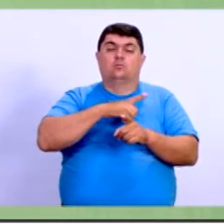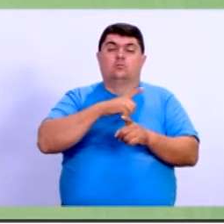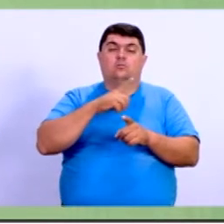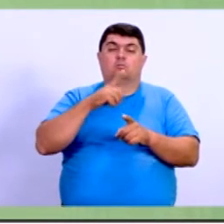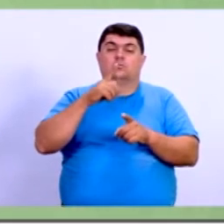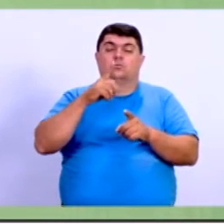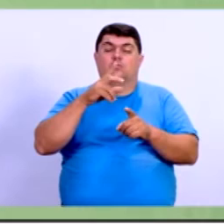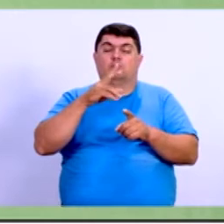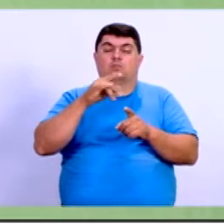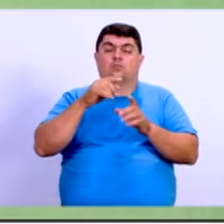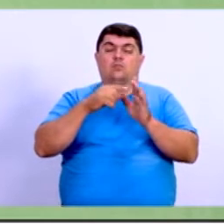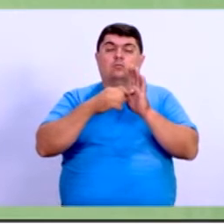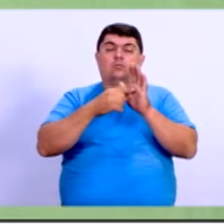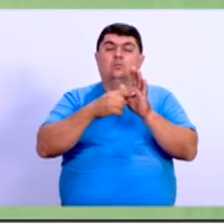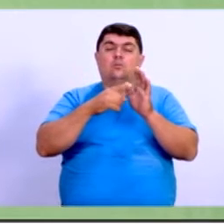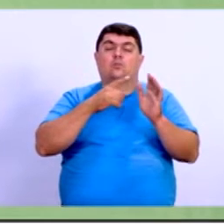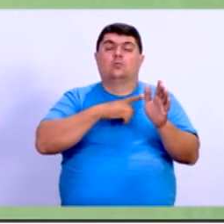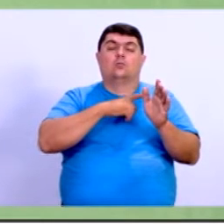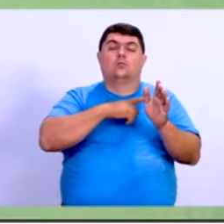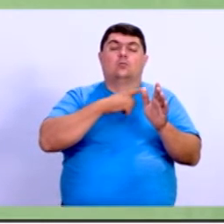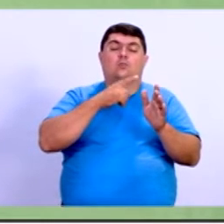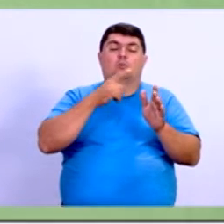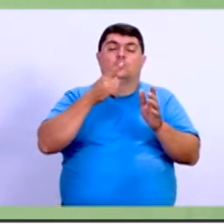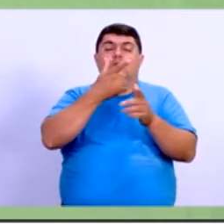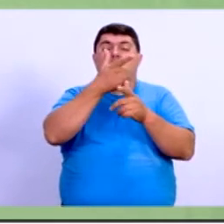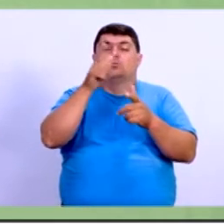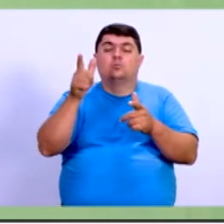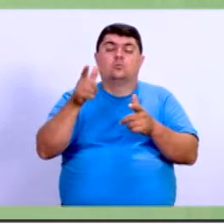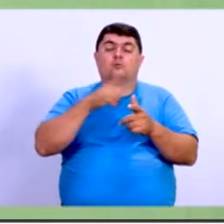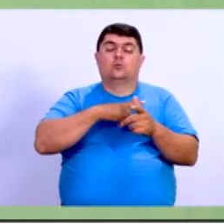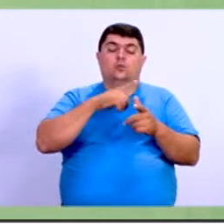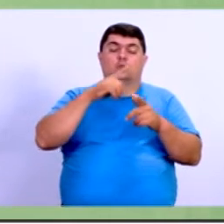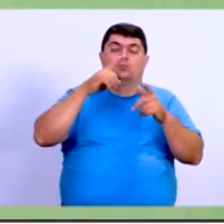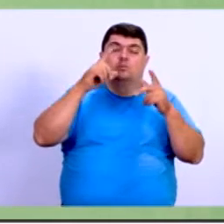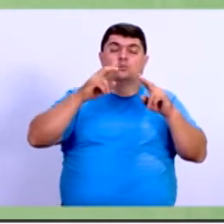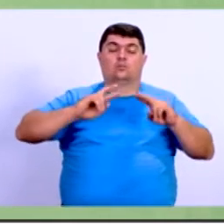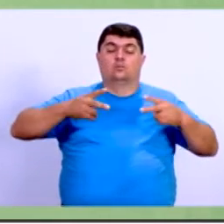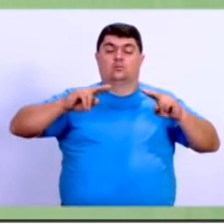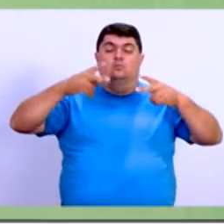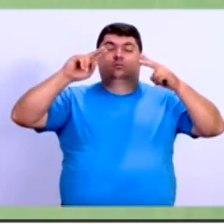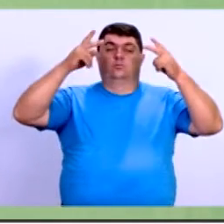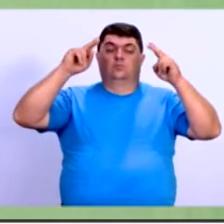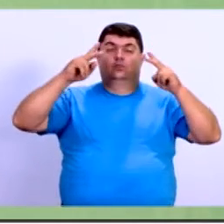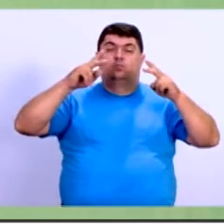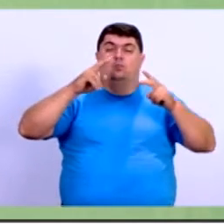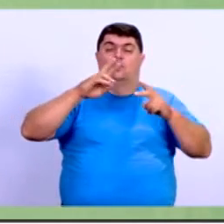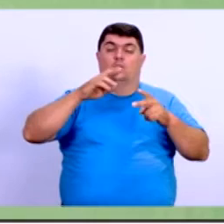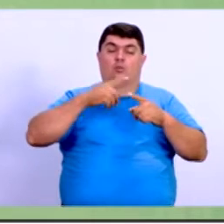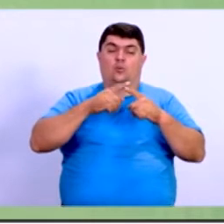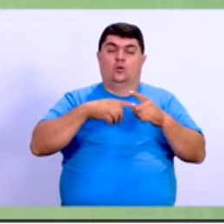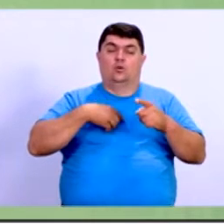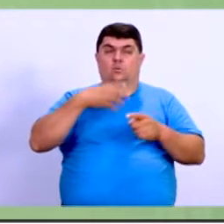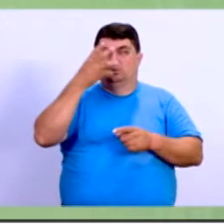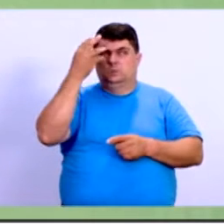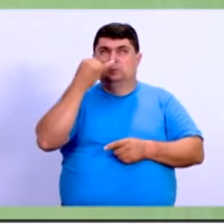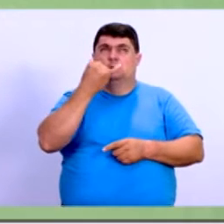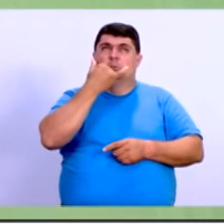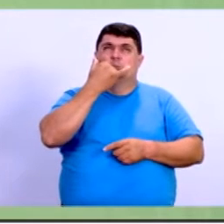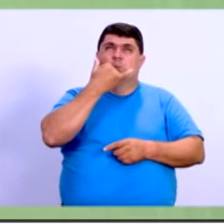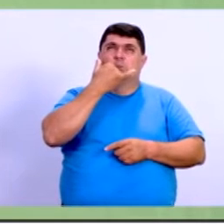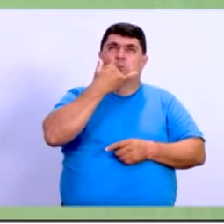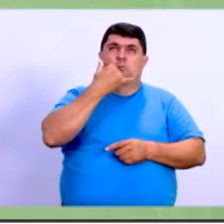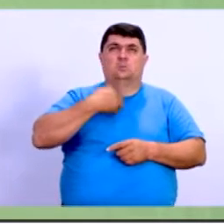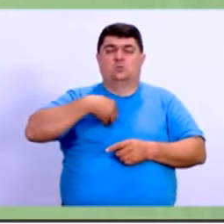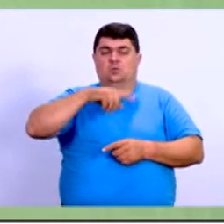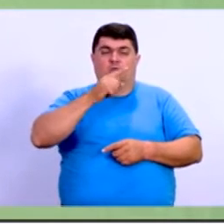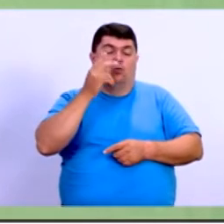a gente vai representar o sistema que vai ser desenvolvido. Esse modelo vai facilitar nosso entendimento do sistema. Ele